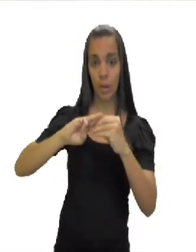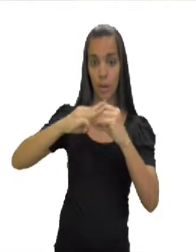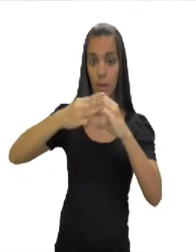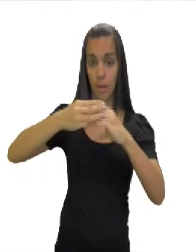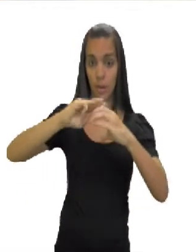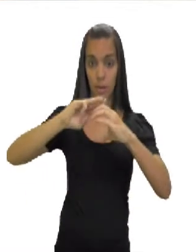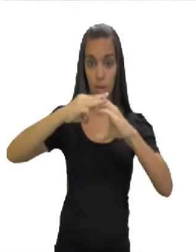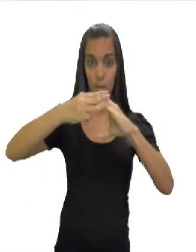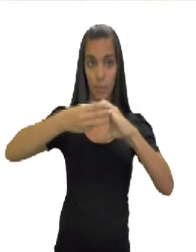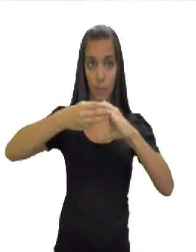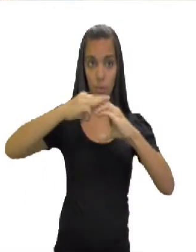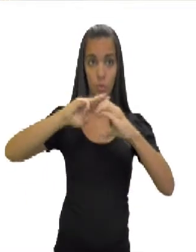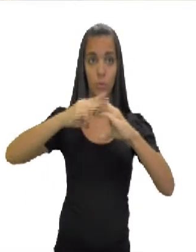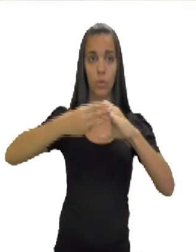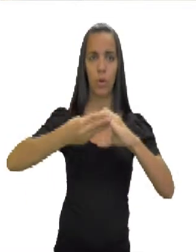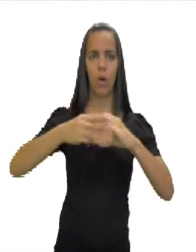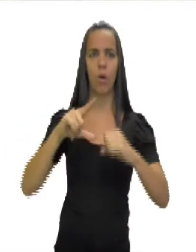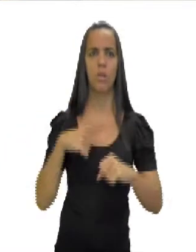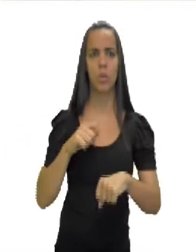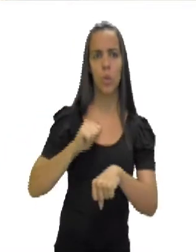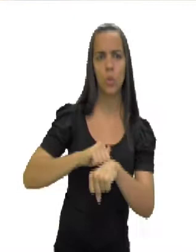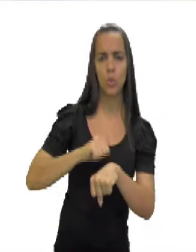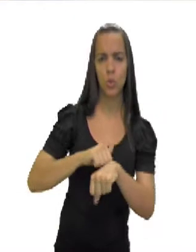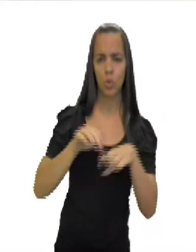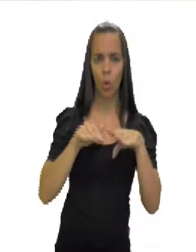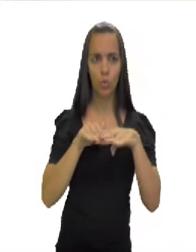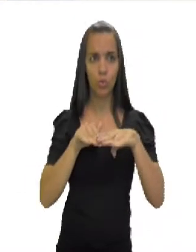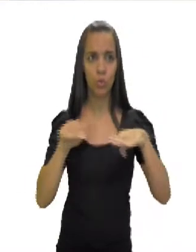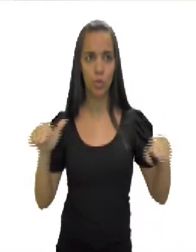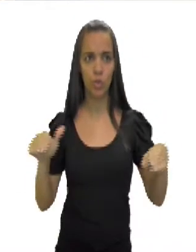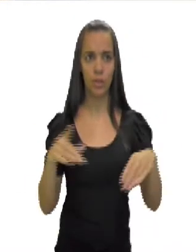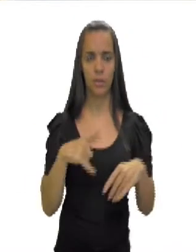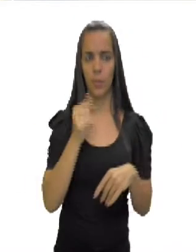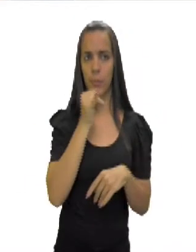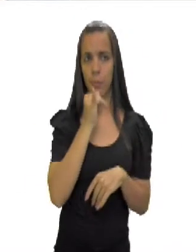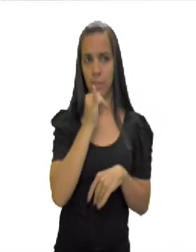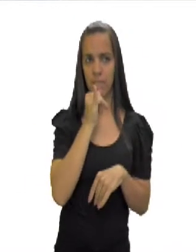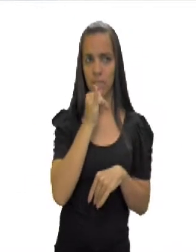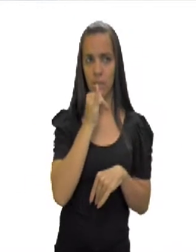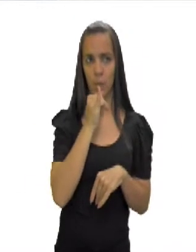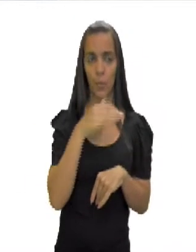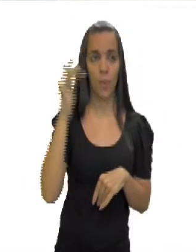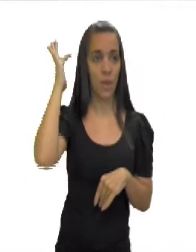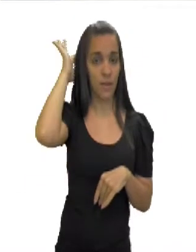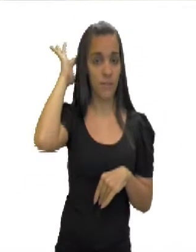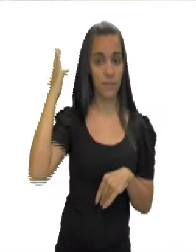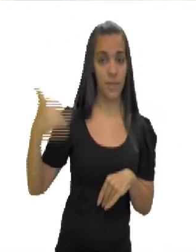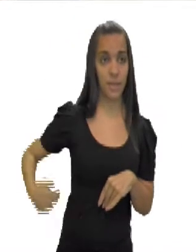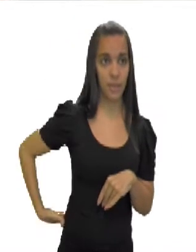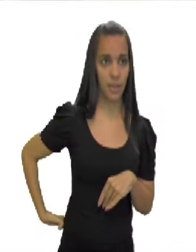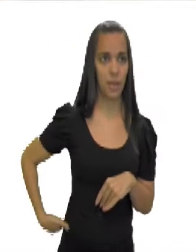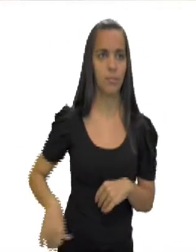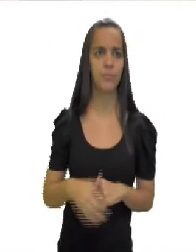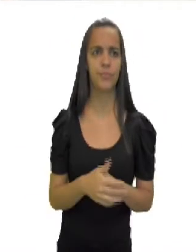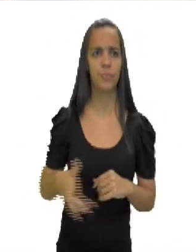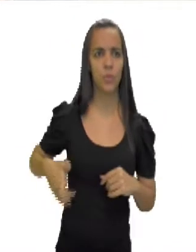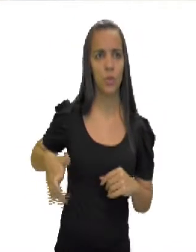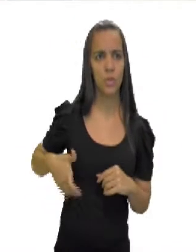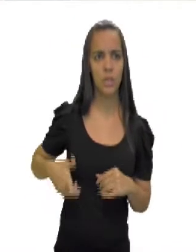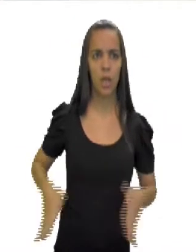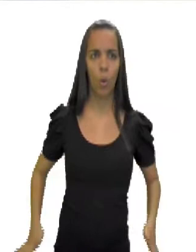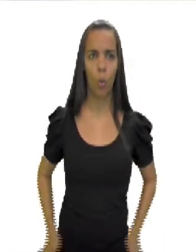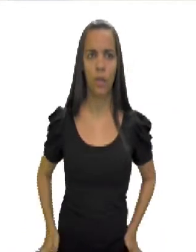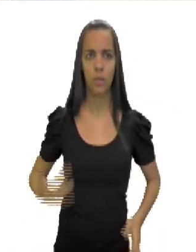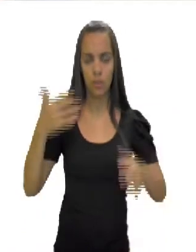chatos, vértebras, costelas, quadril, crânio e externo. Também conhecida, a